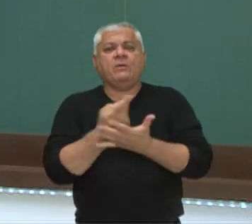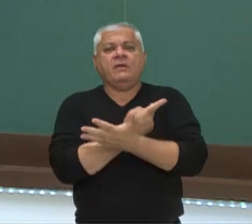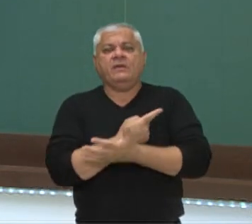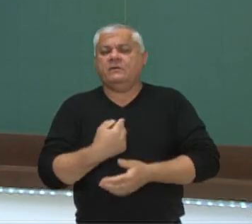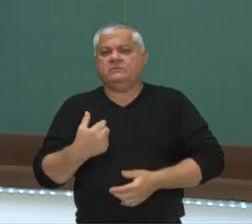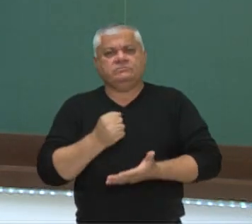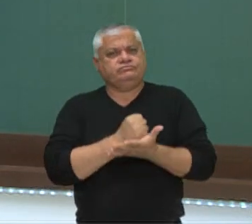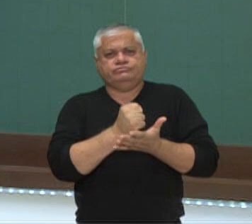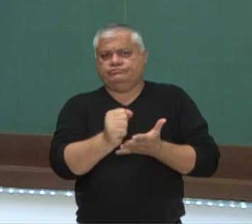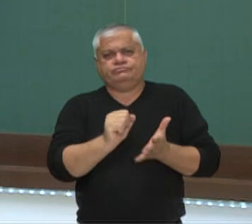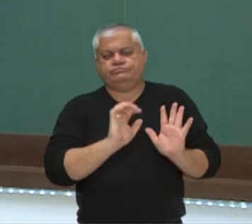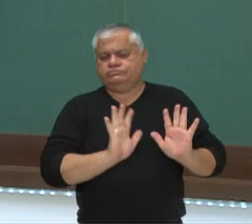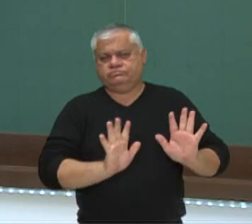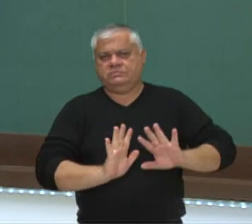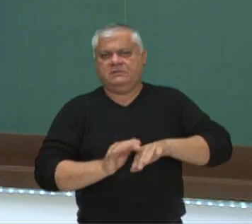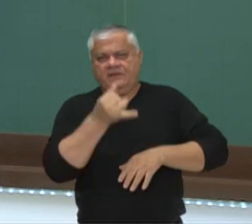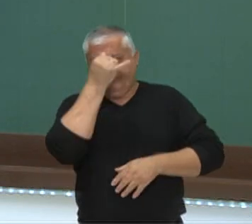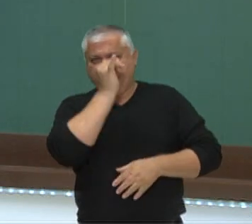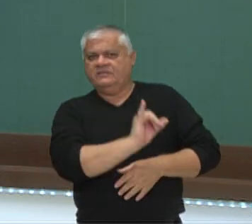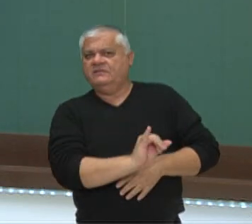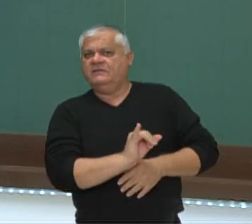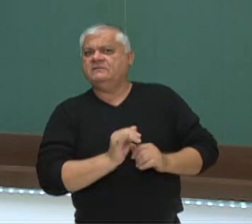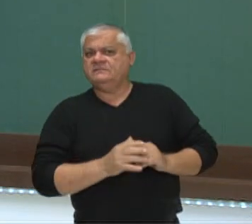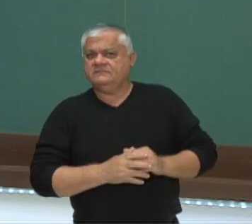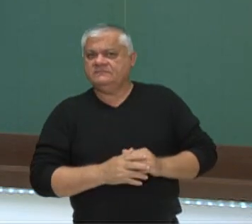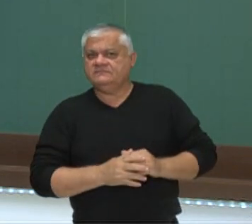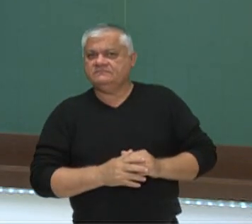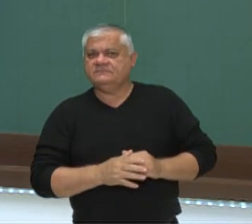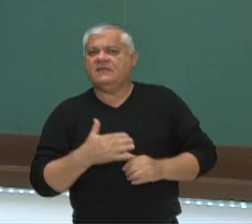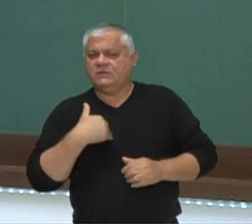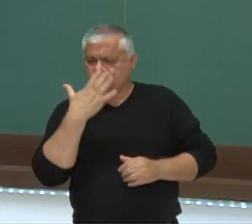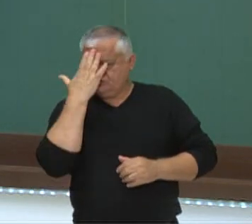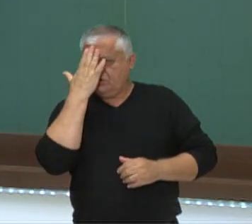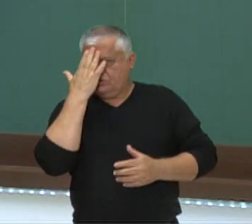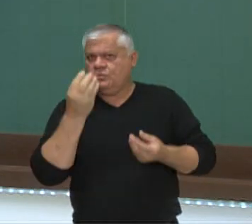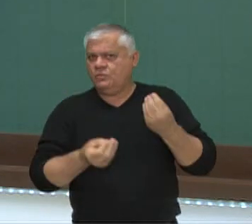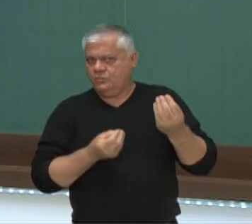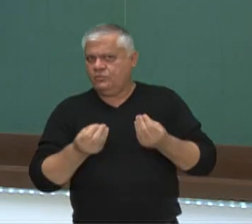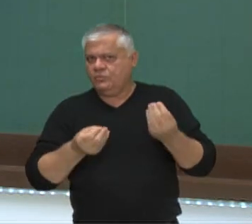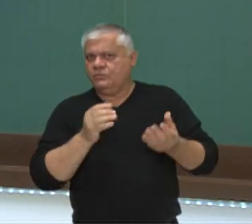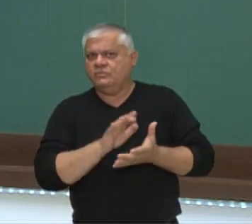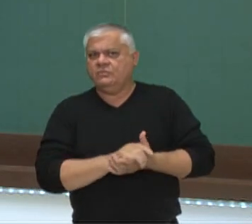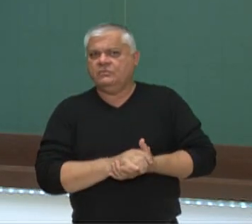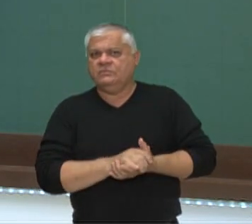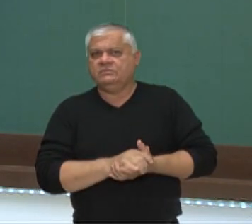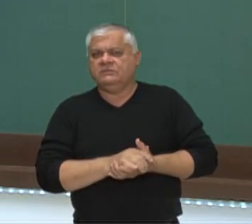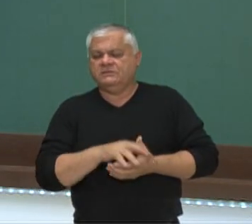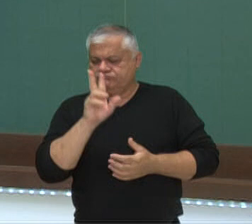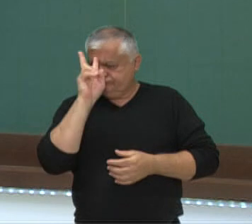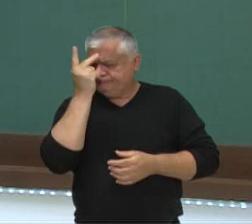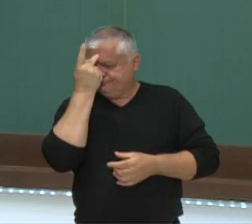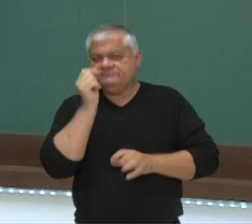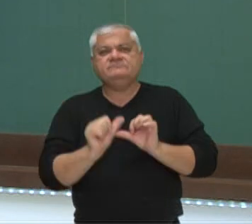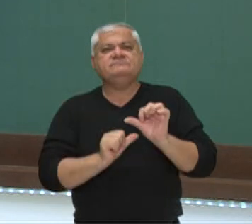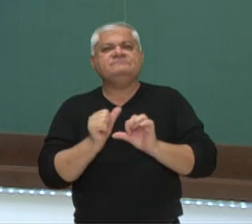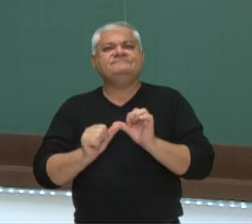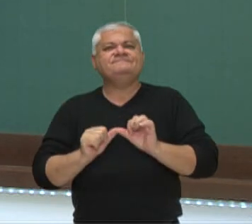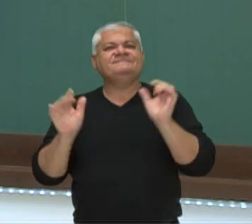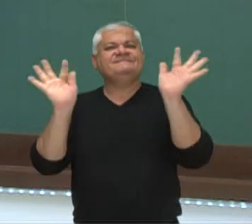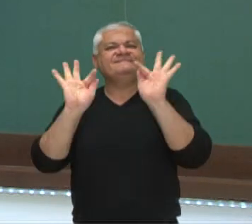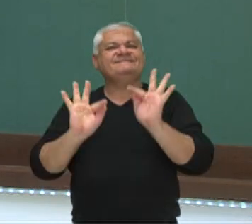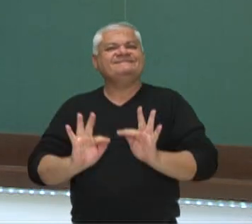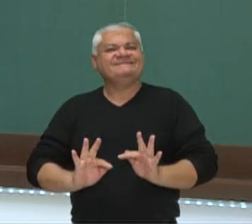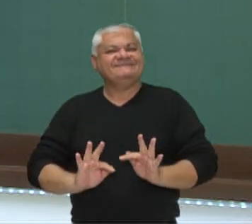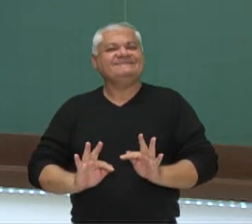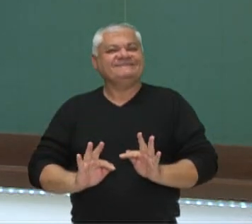podem mais acontecer, não devem mais acontecer. Eu já sei como proceder. Então ele mudou, ele já ficou feliz com essa experiência